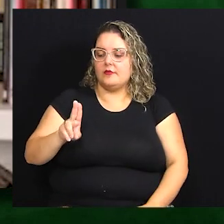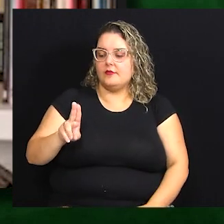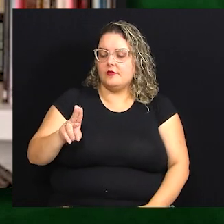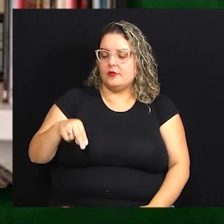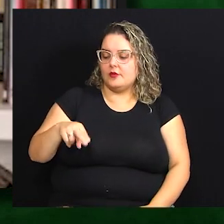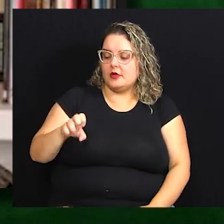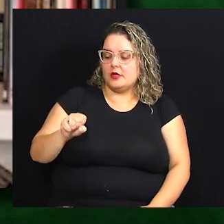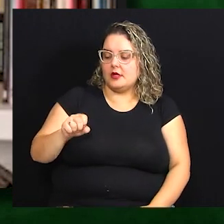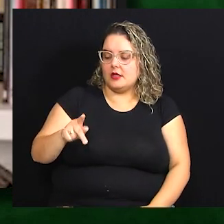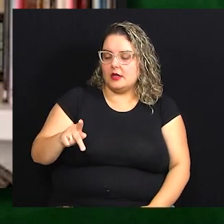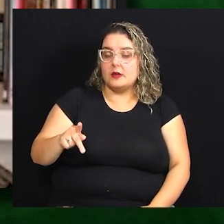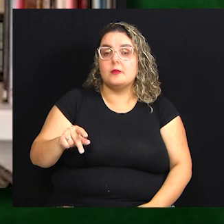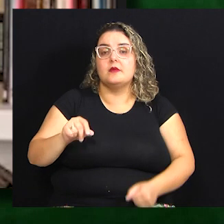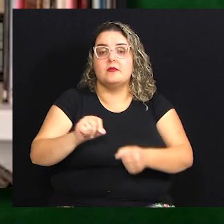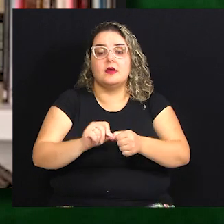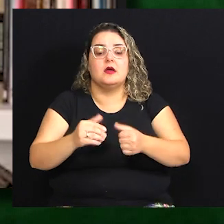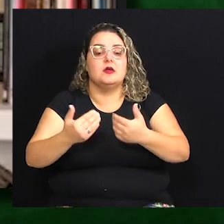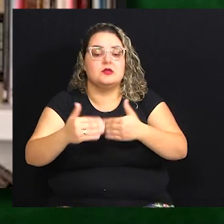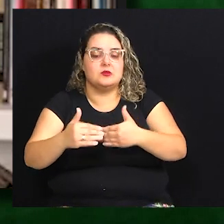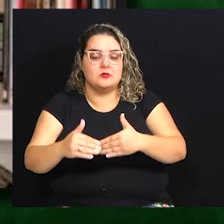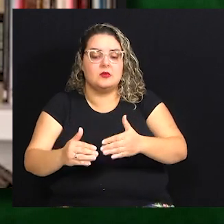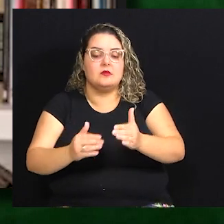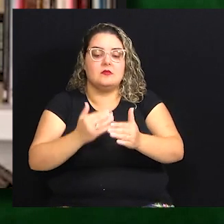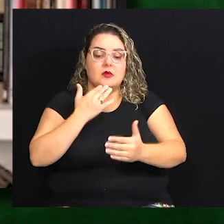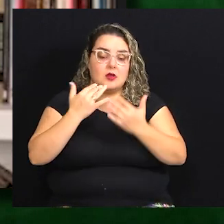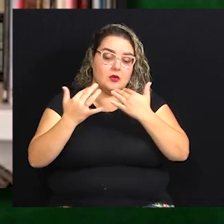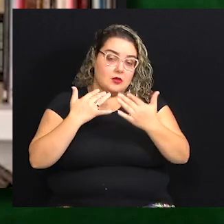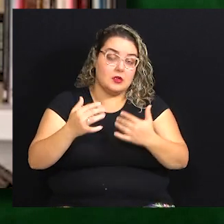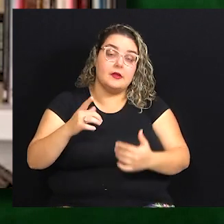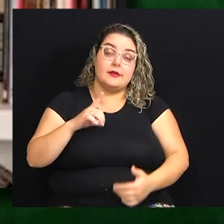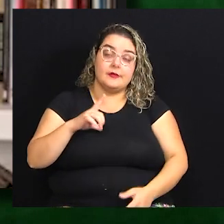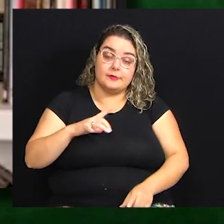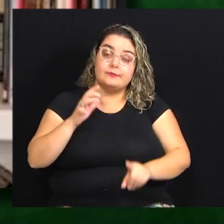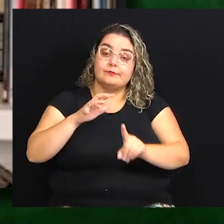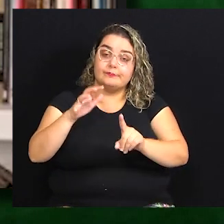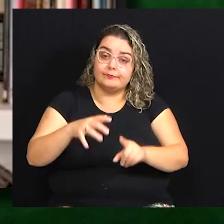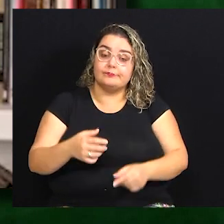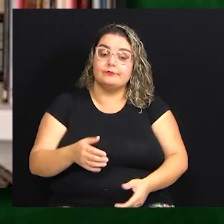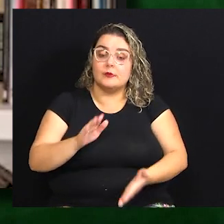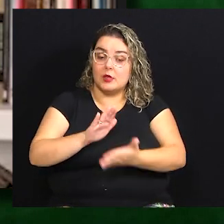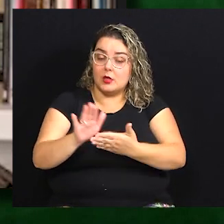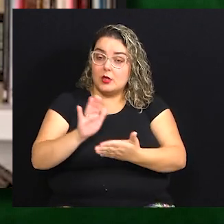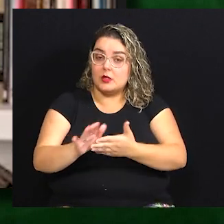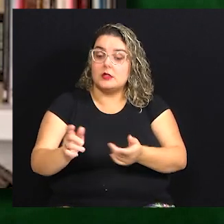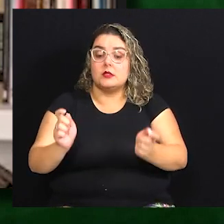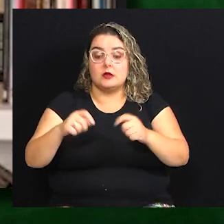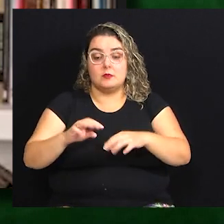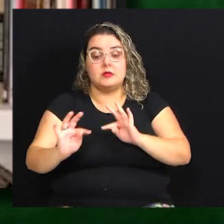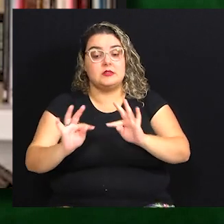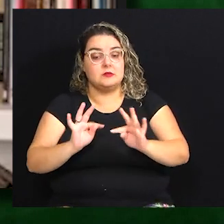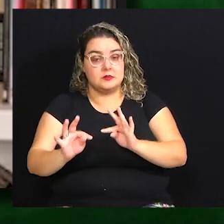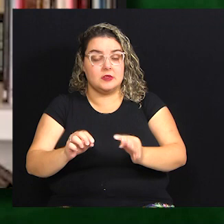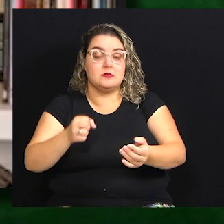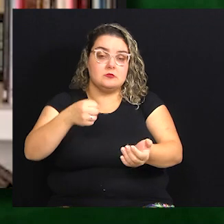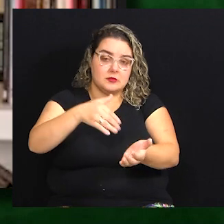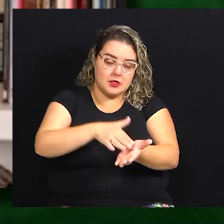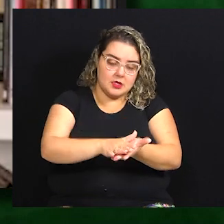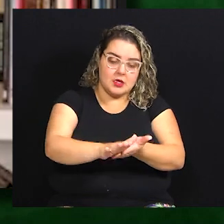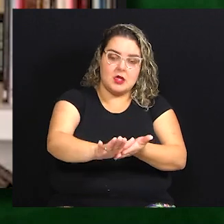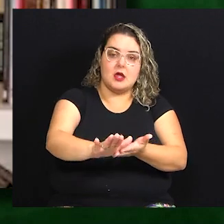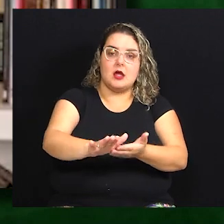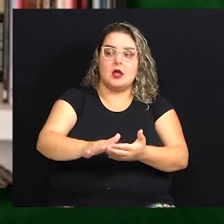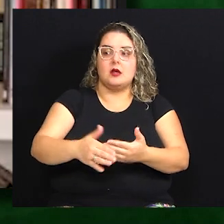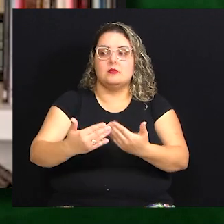faz prova colorida, porque isso, evidentemente, tem um impacto no custo e também na capacidade técnica de poder imprimir as